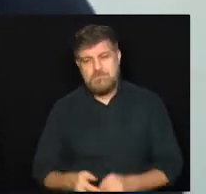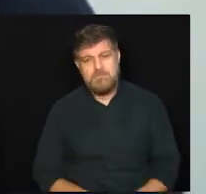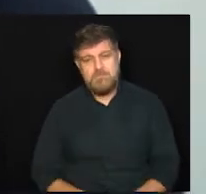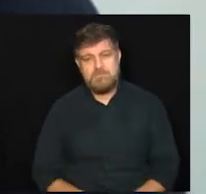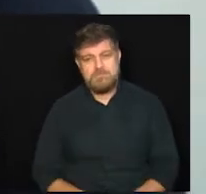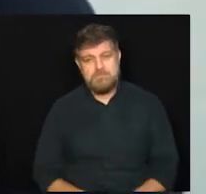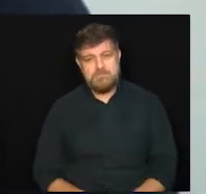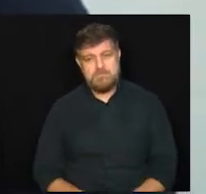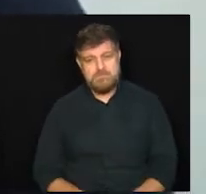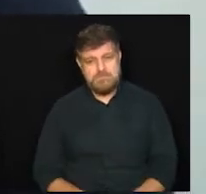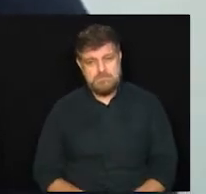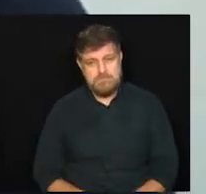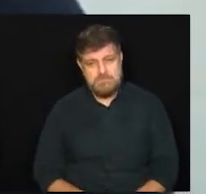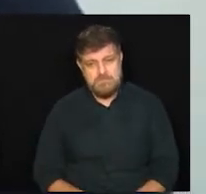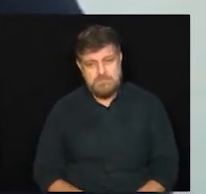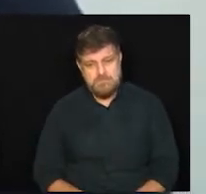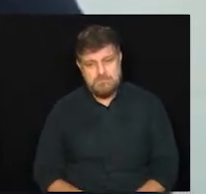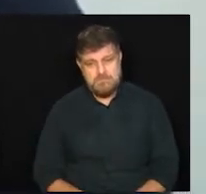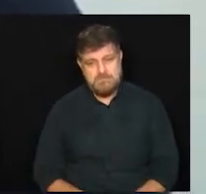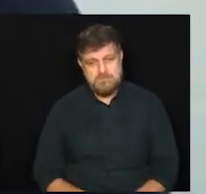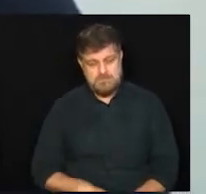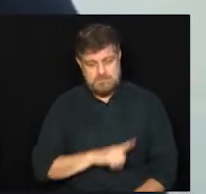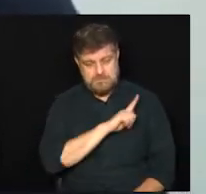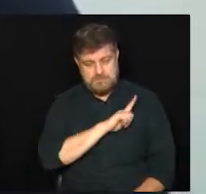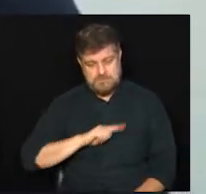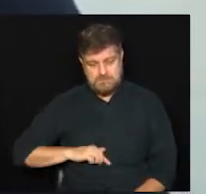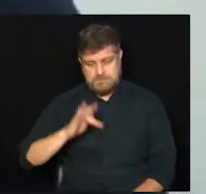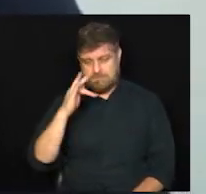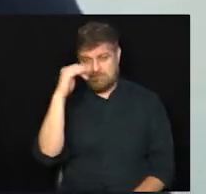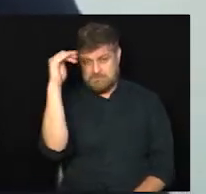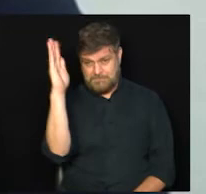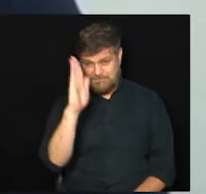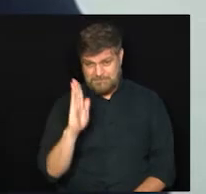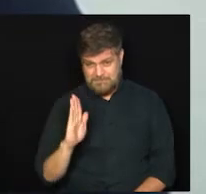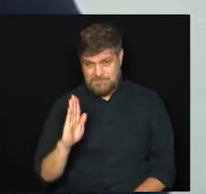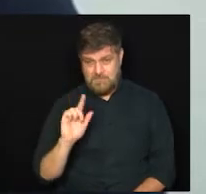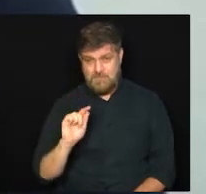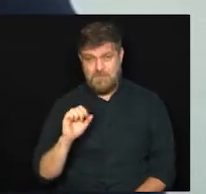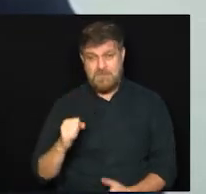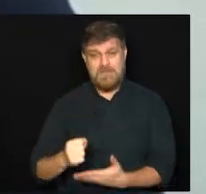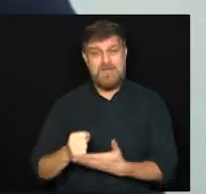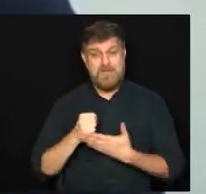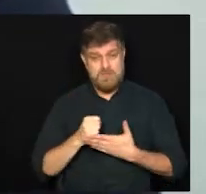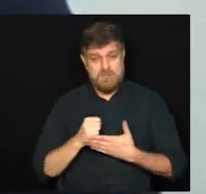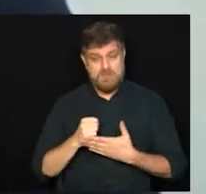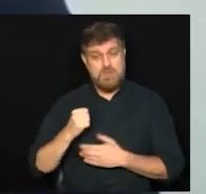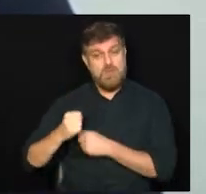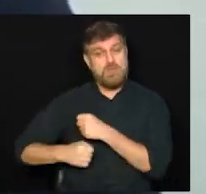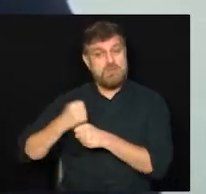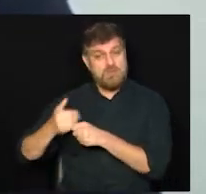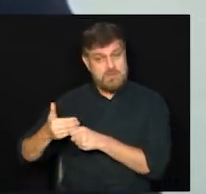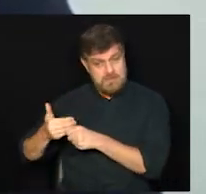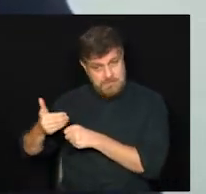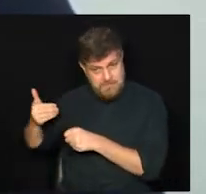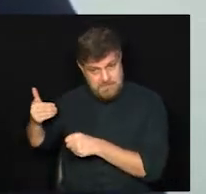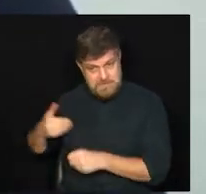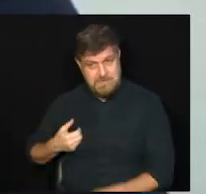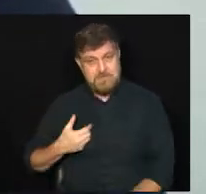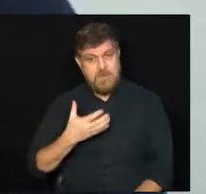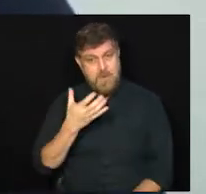Bom, do governo federal, o que ajudou muito ano passado, claro, né, foi o benefício